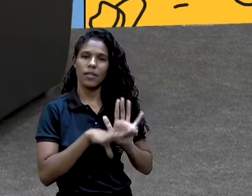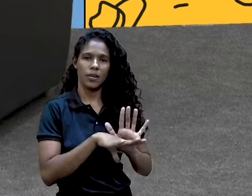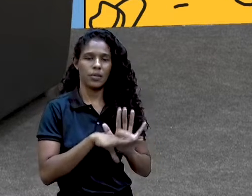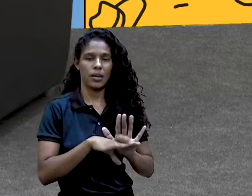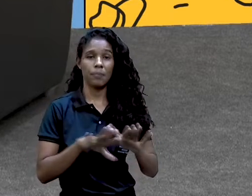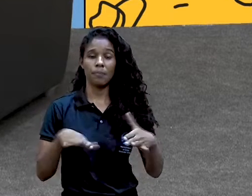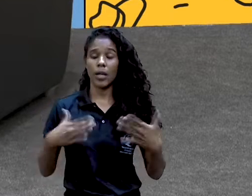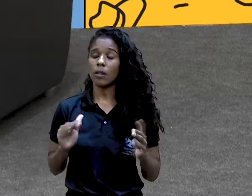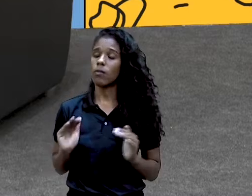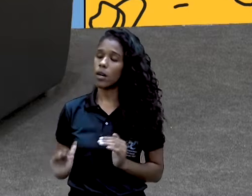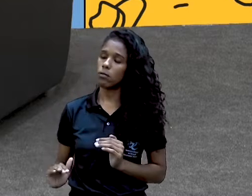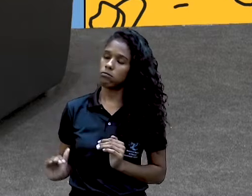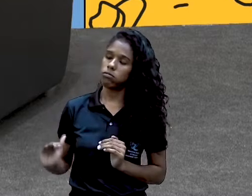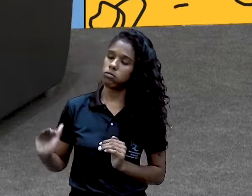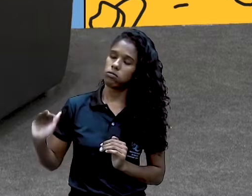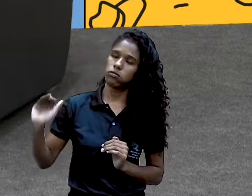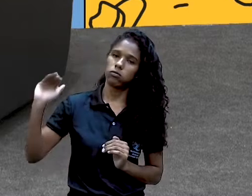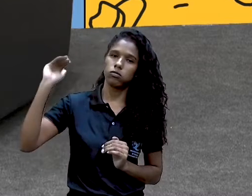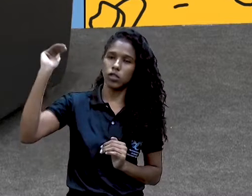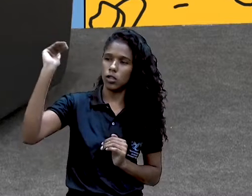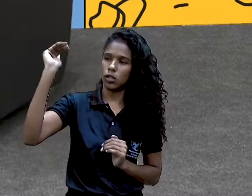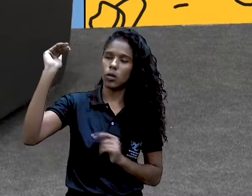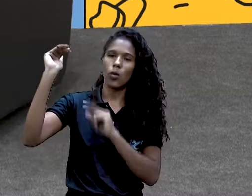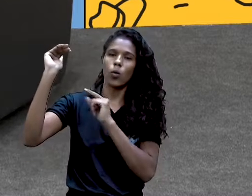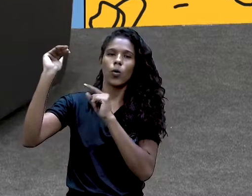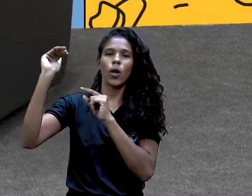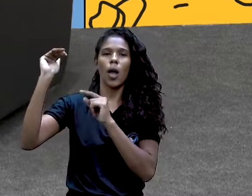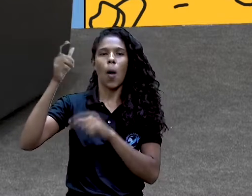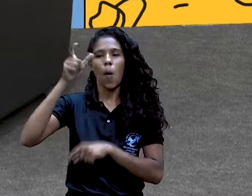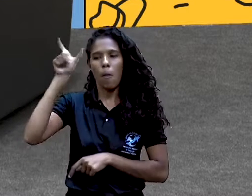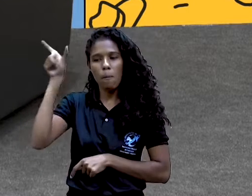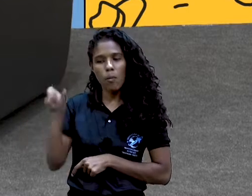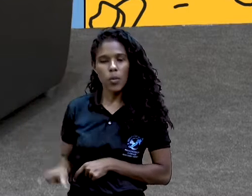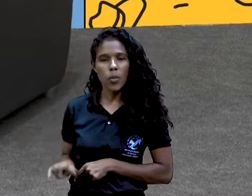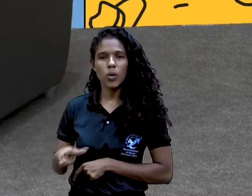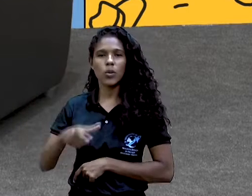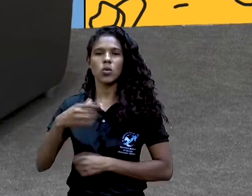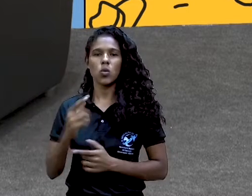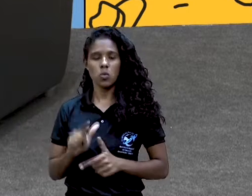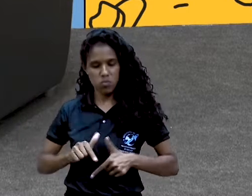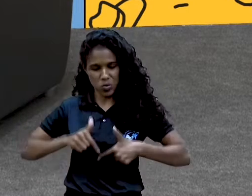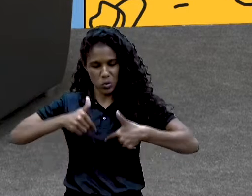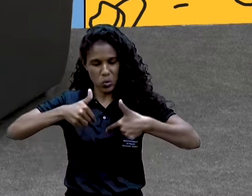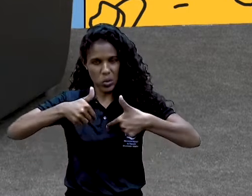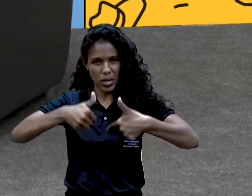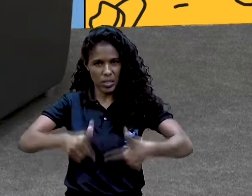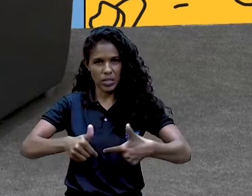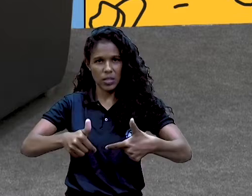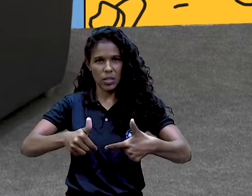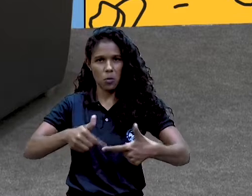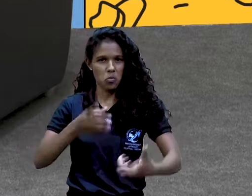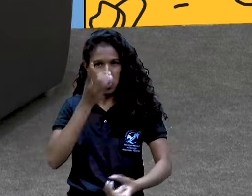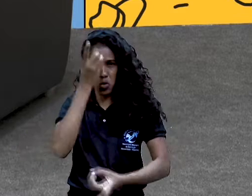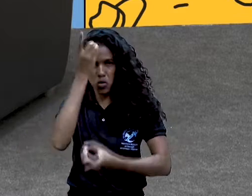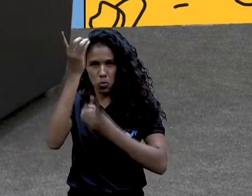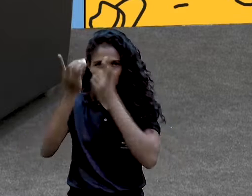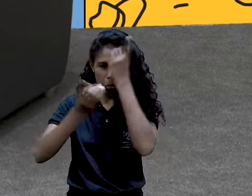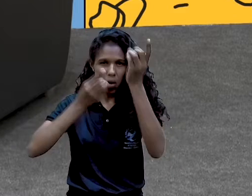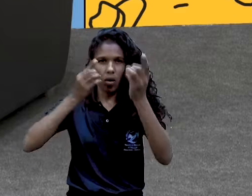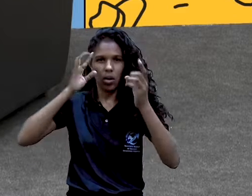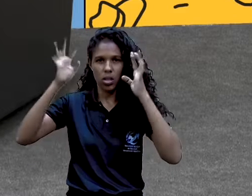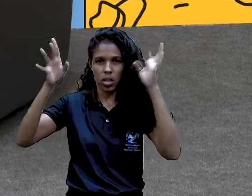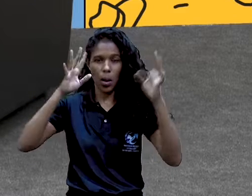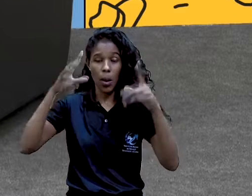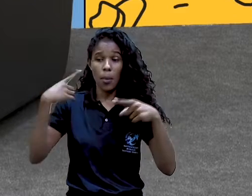se torne um homem, uma mulher de ação diante de uma sociedade que pede muito mais do que simplesmente viver nela.